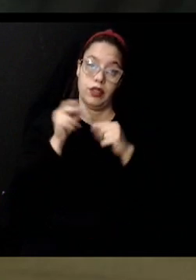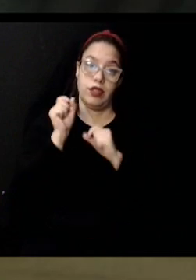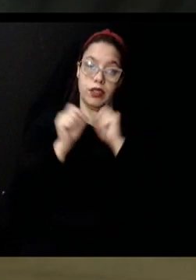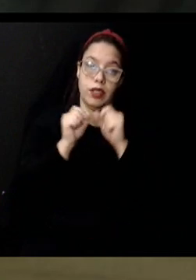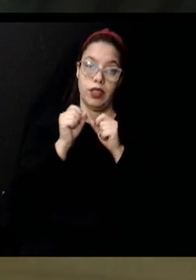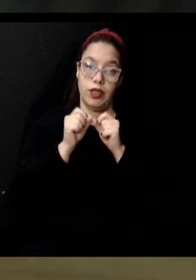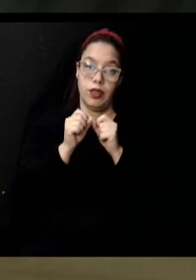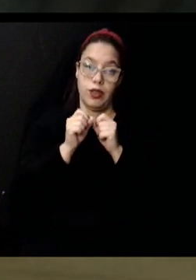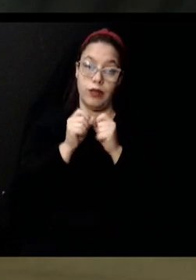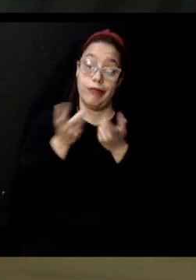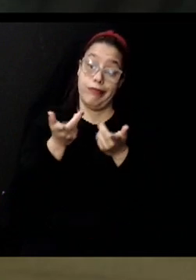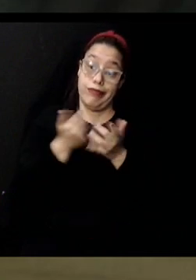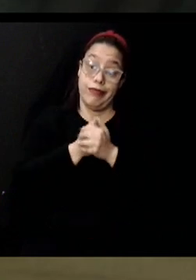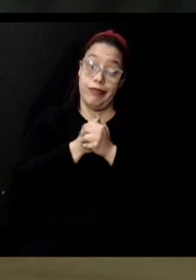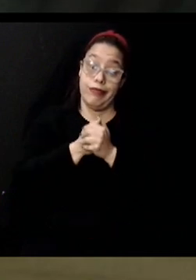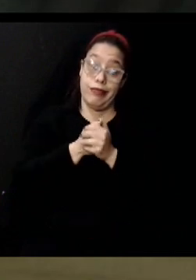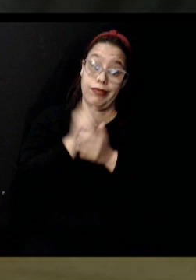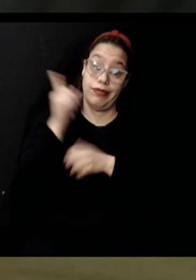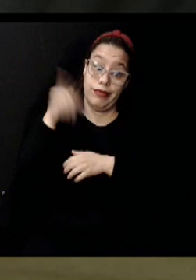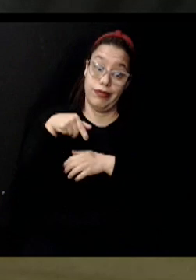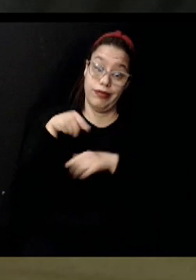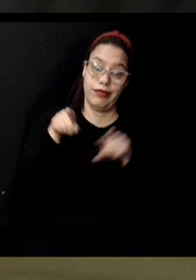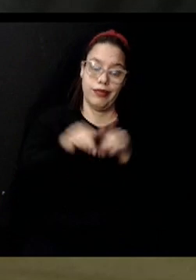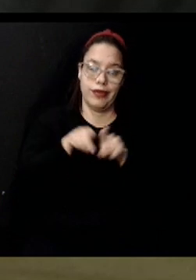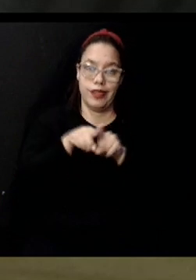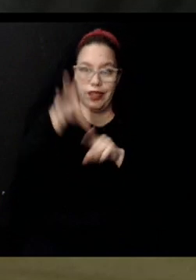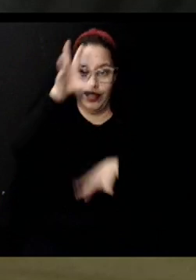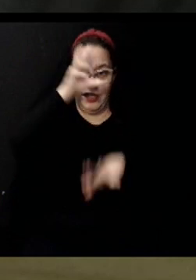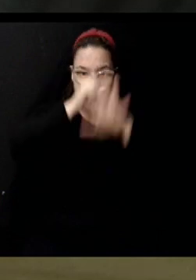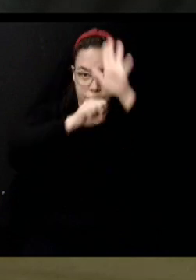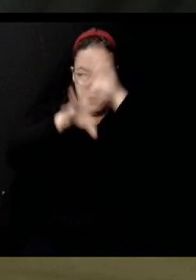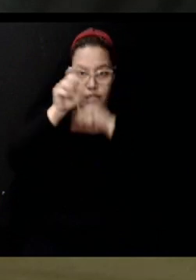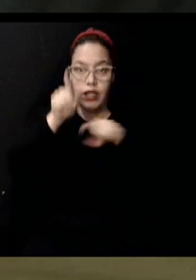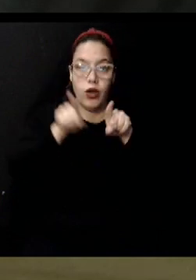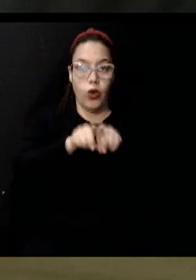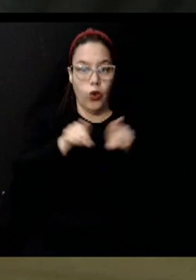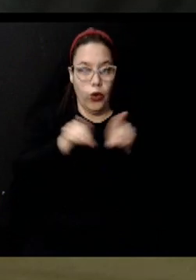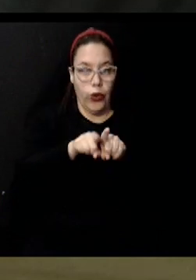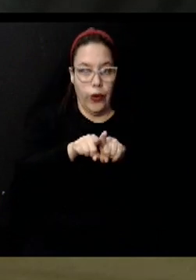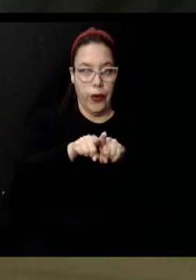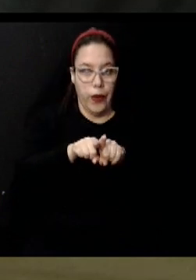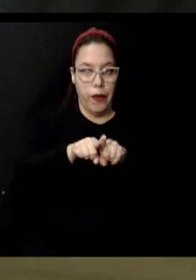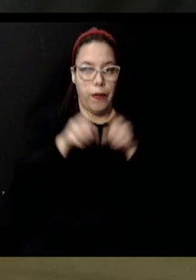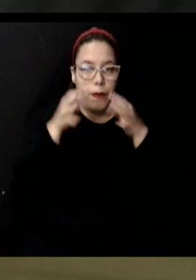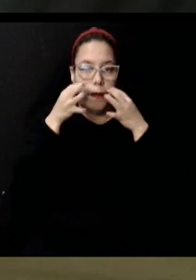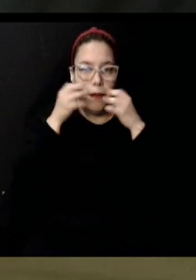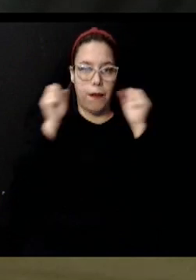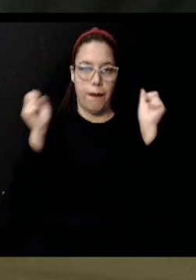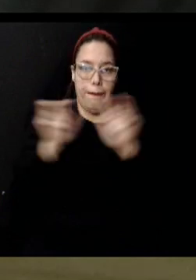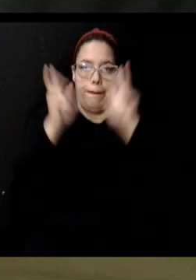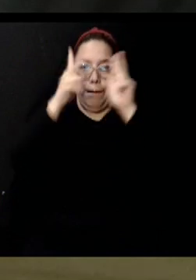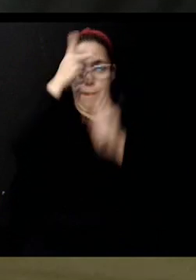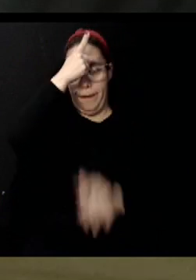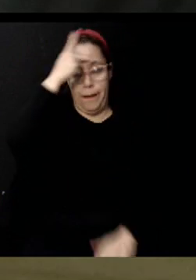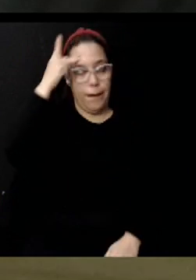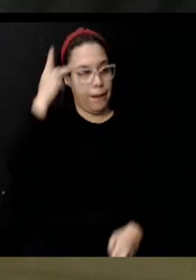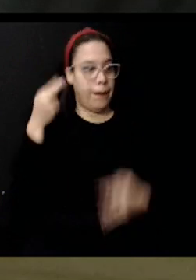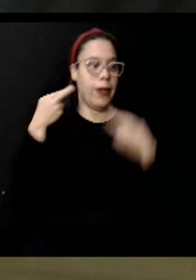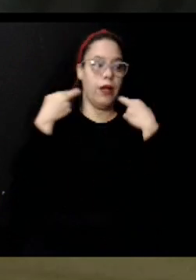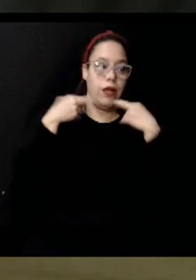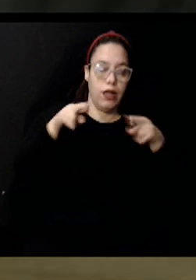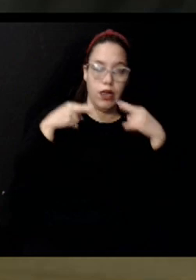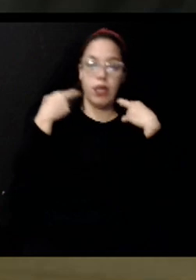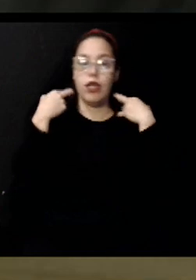né? É desse jeito. E também Uhum. aprendemos aqui que a gente também deve estar atento às pessoas que reclamam e à forma que